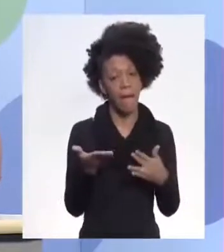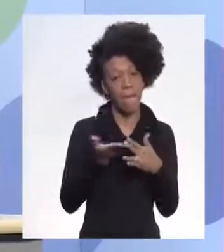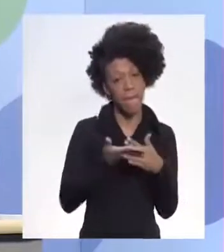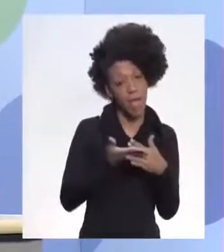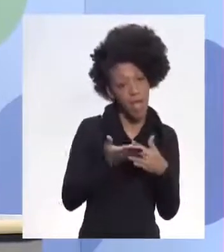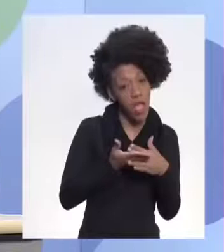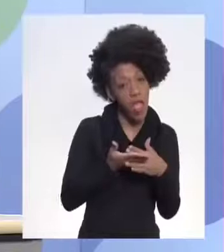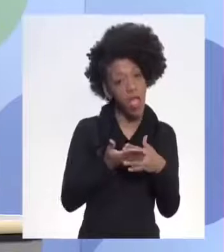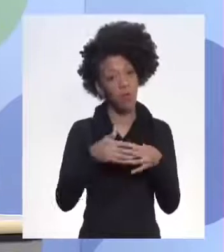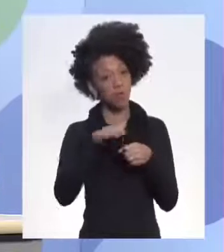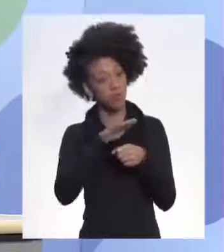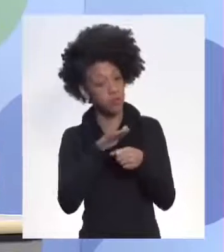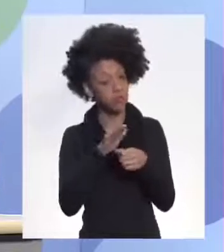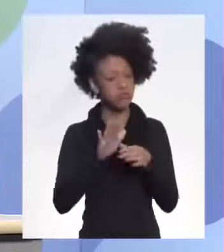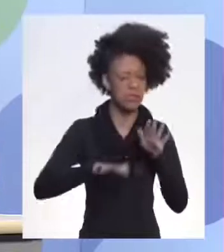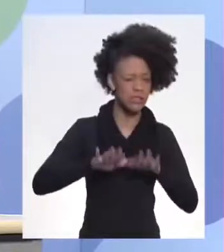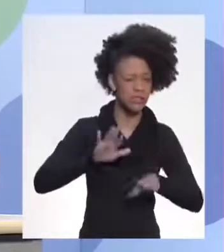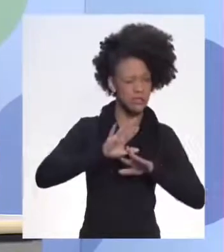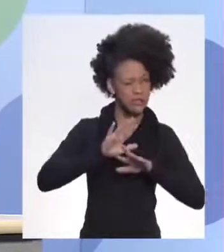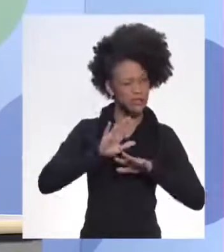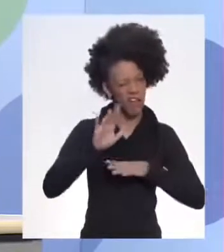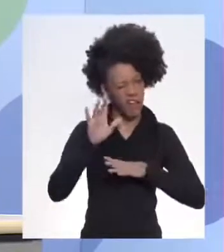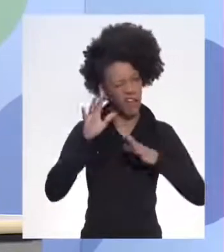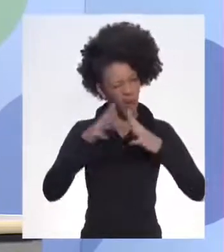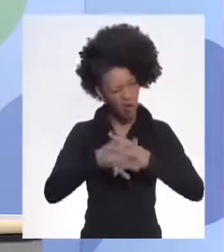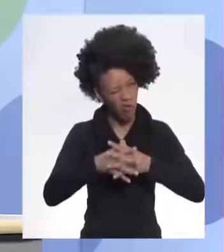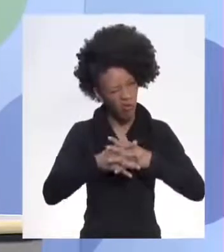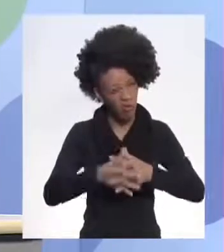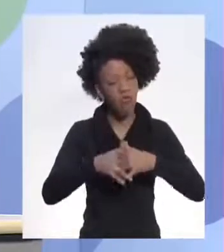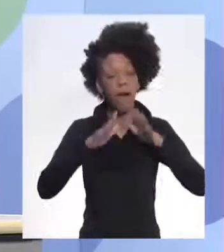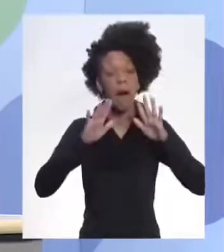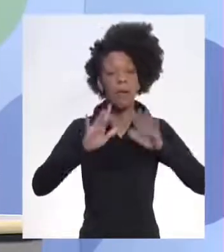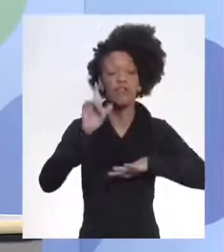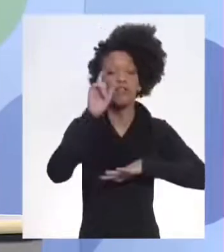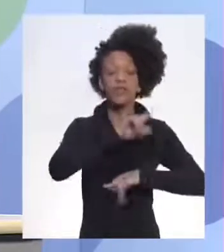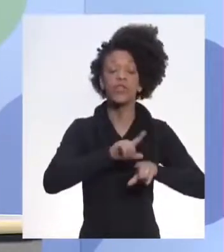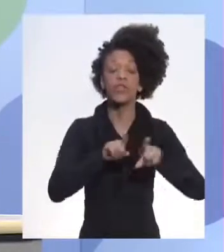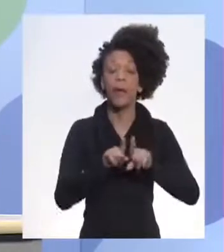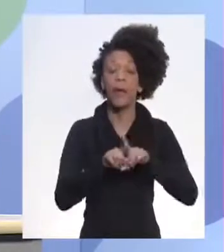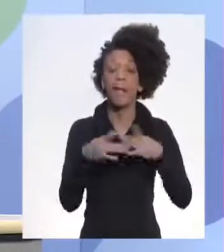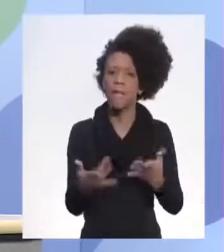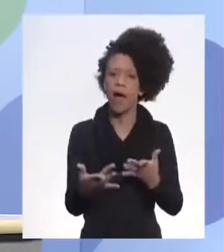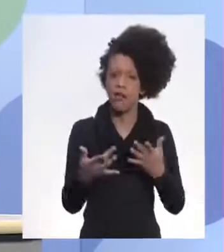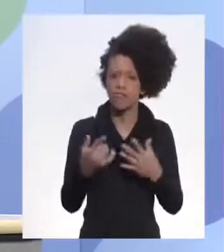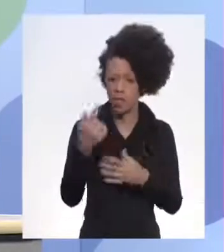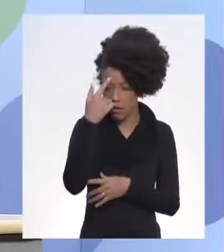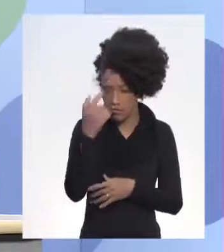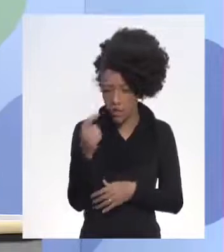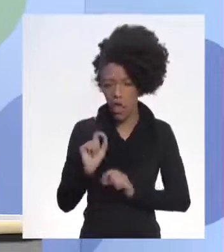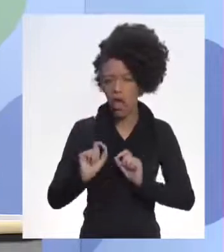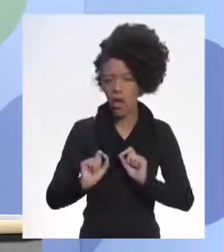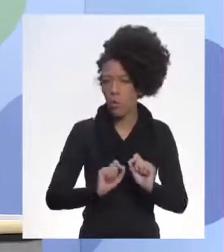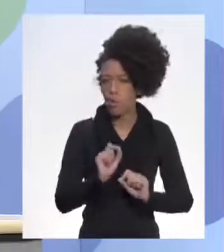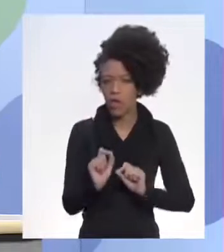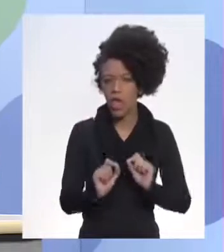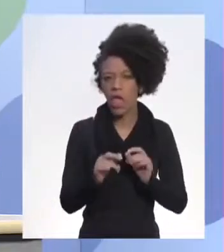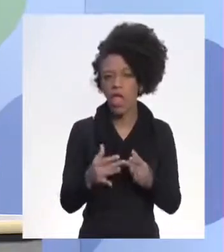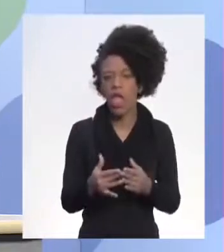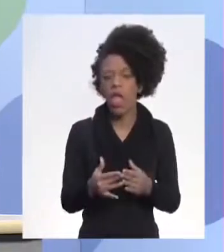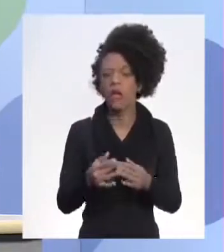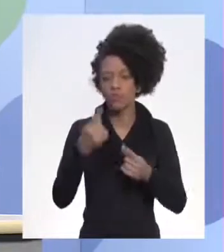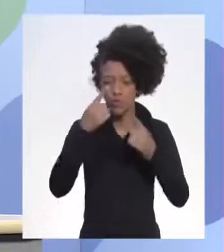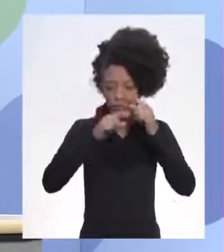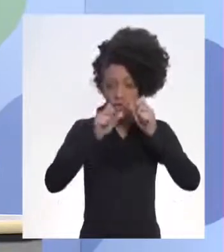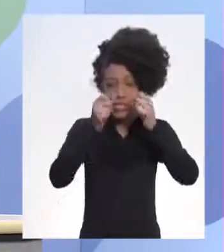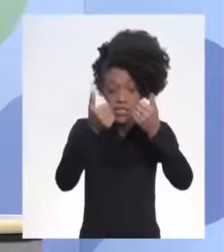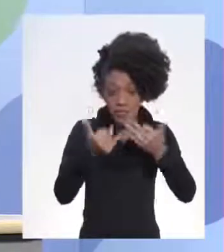meios, às vezes, confunde um pouco, mas a ideia é hoje tentar sanar alguma dúvida que pode até ter ficado desse primeiro